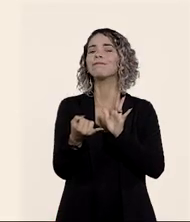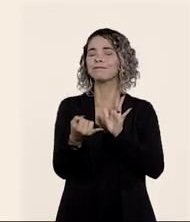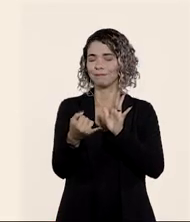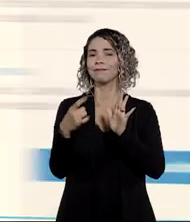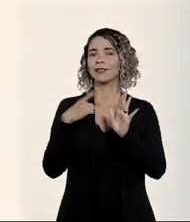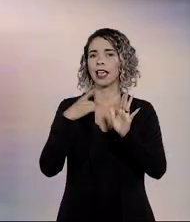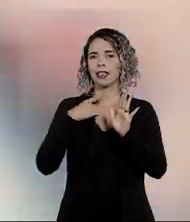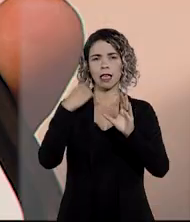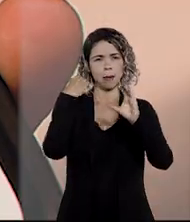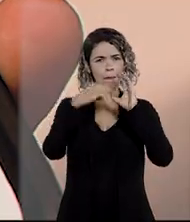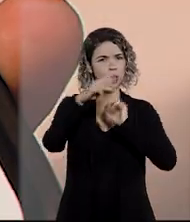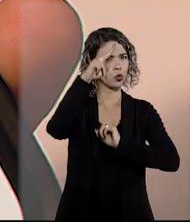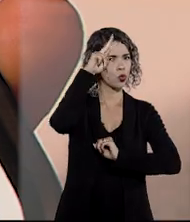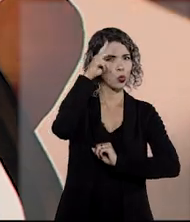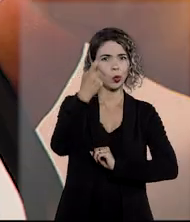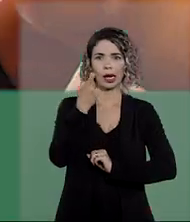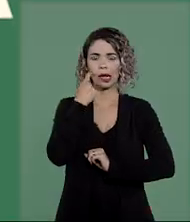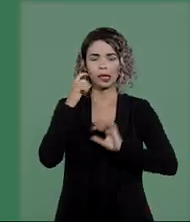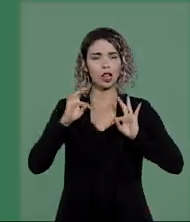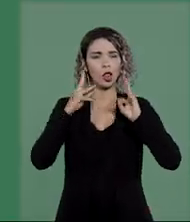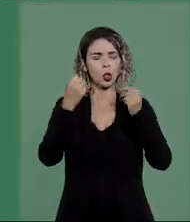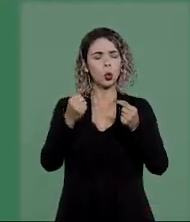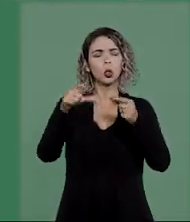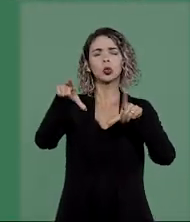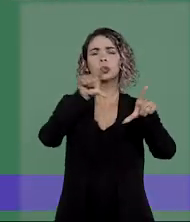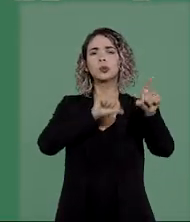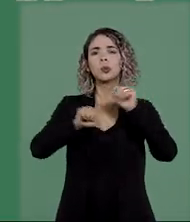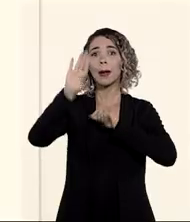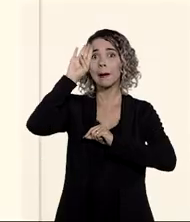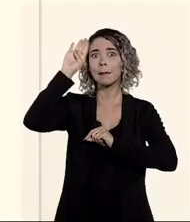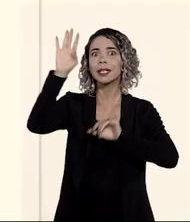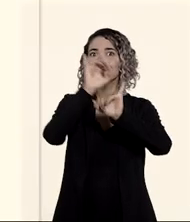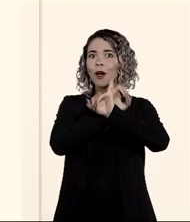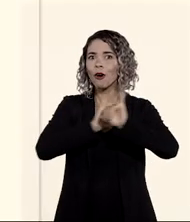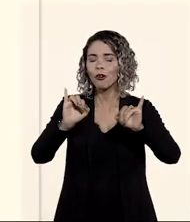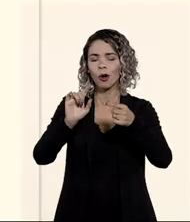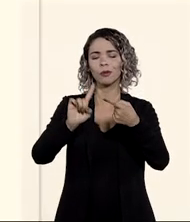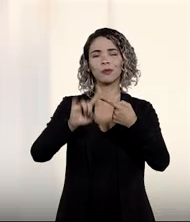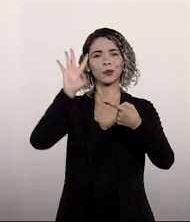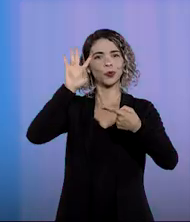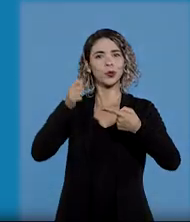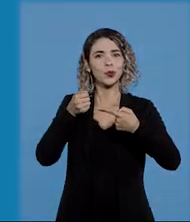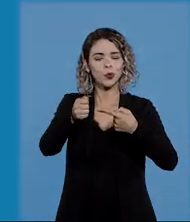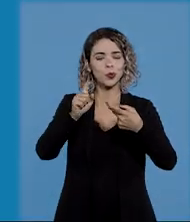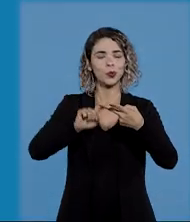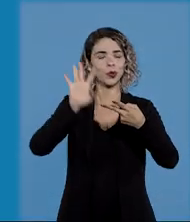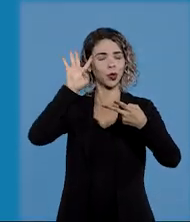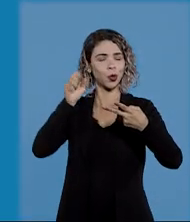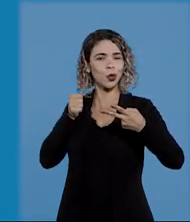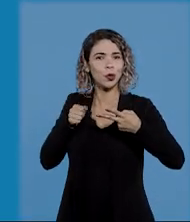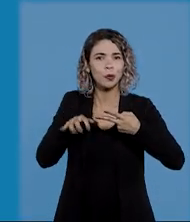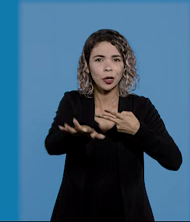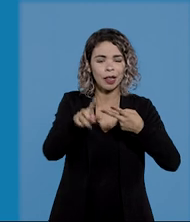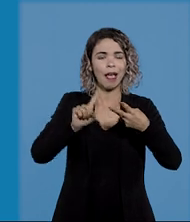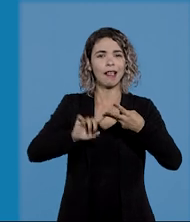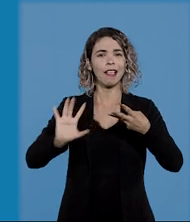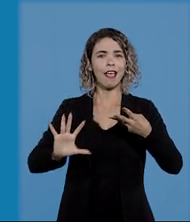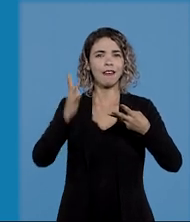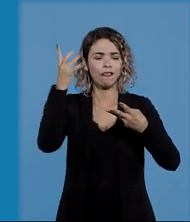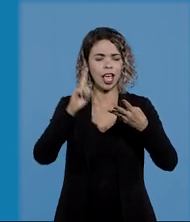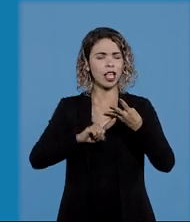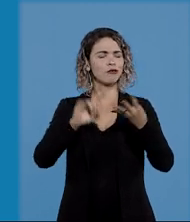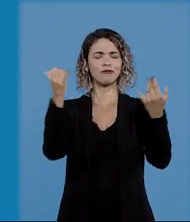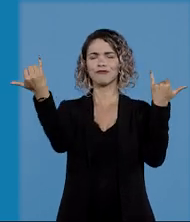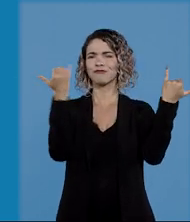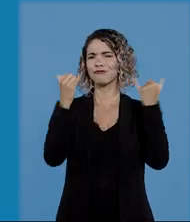STJ Notícias. Ele será enviado de segunda a sexta-feira com a seleção das notícias do dia, julgamentos, jurisprudência,